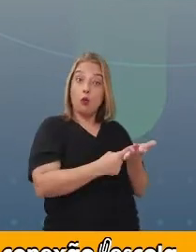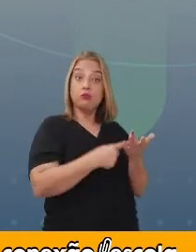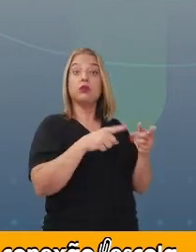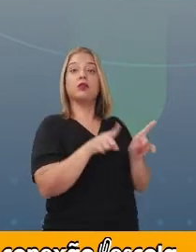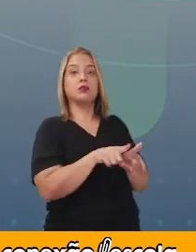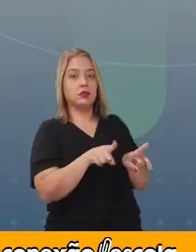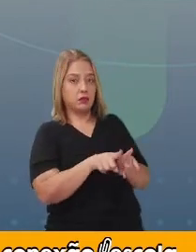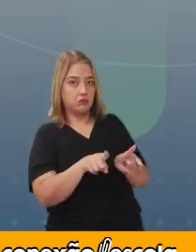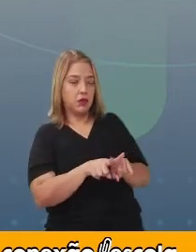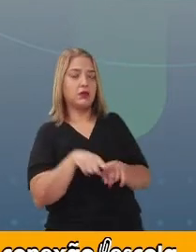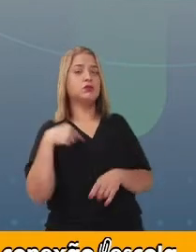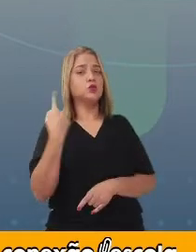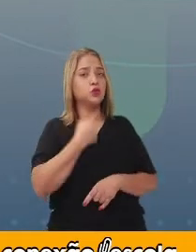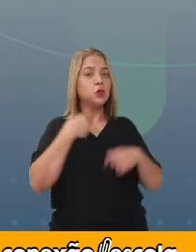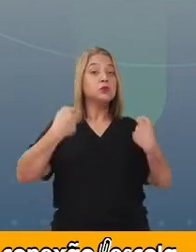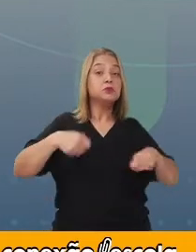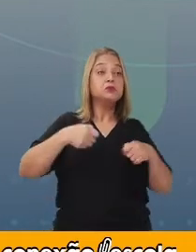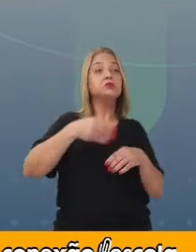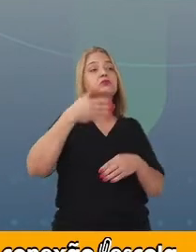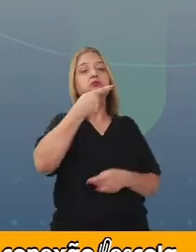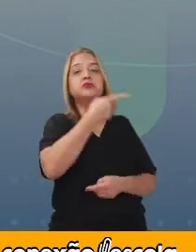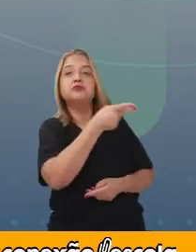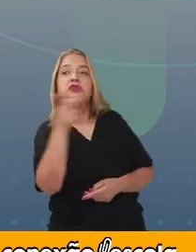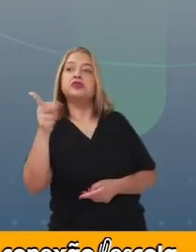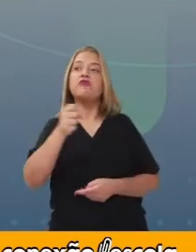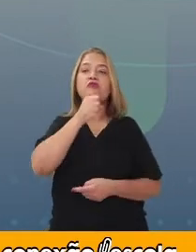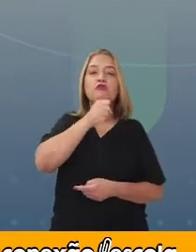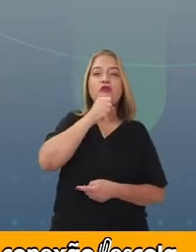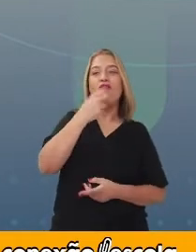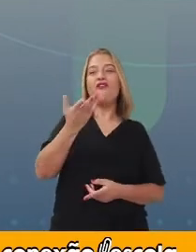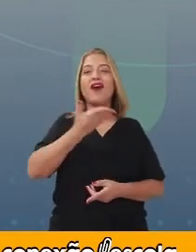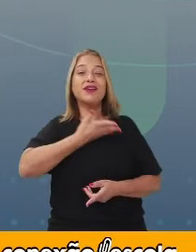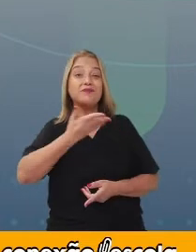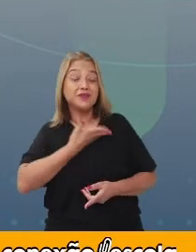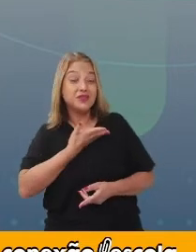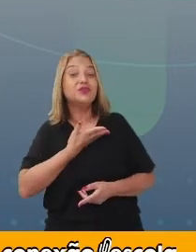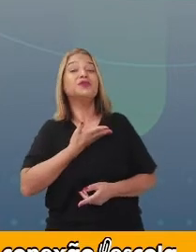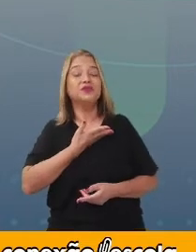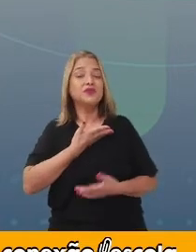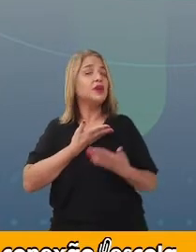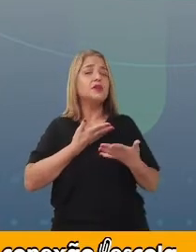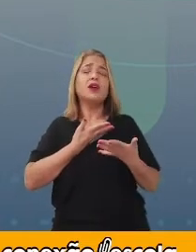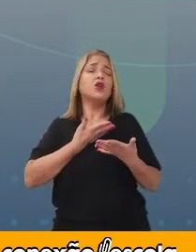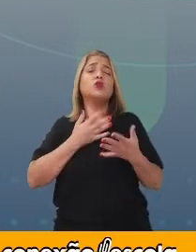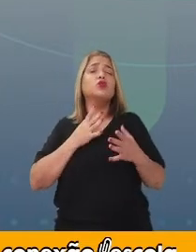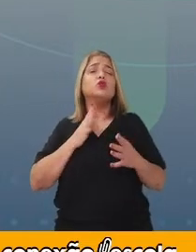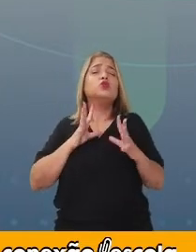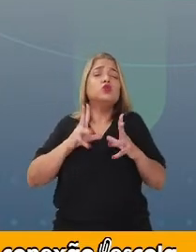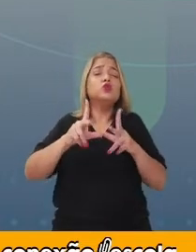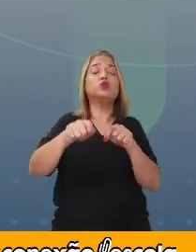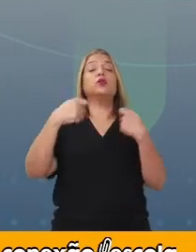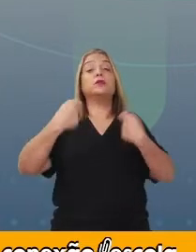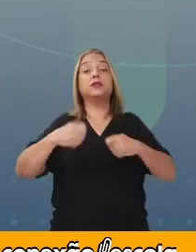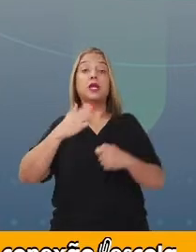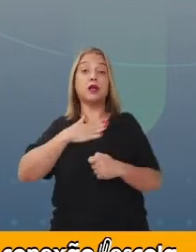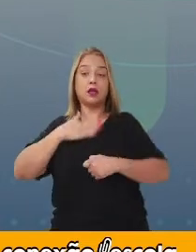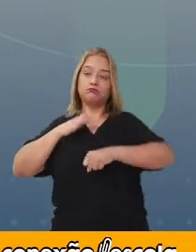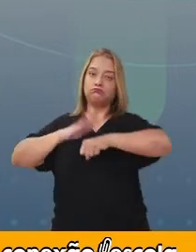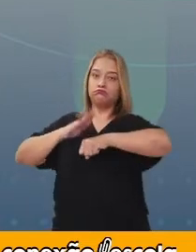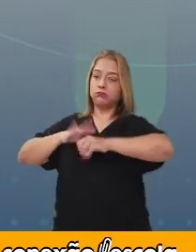gente tem, que ir visitar a vovó, um amigo. Então, tudo depende da nossa